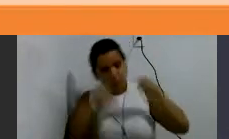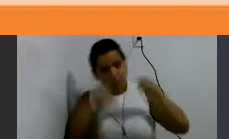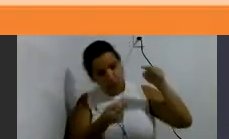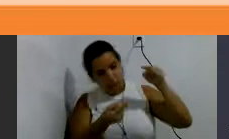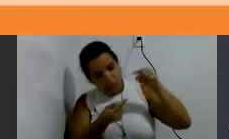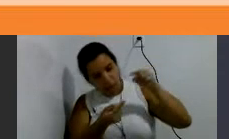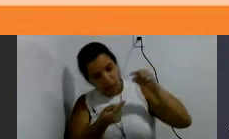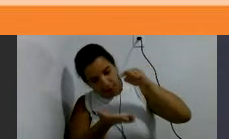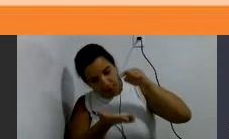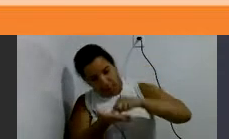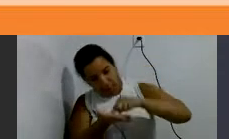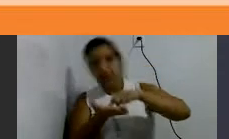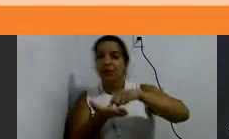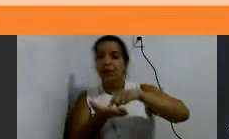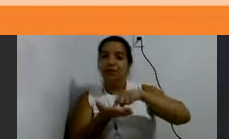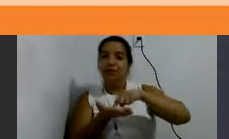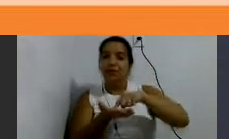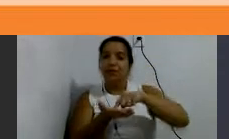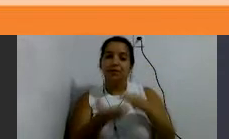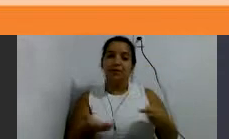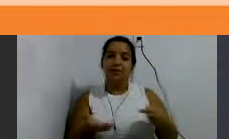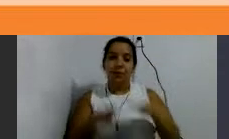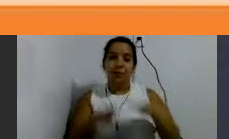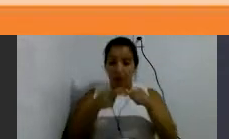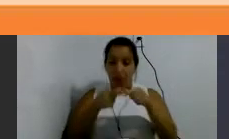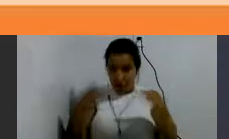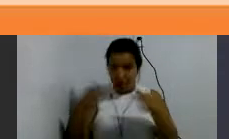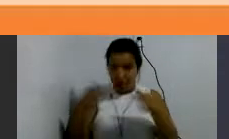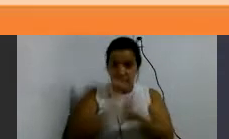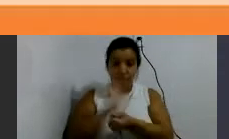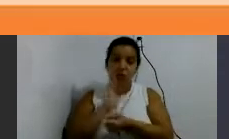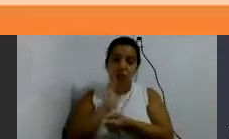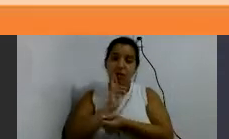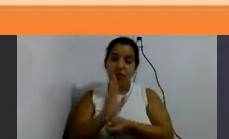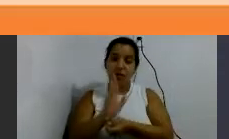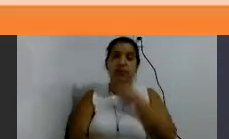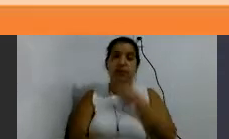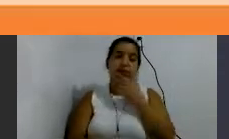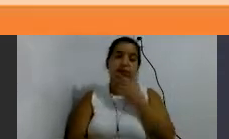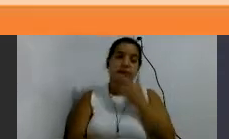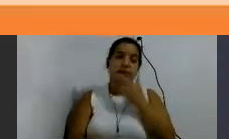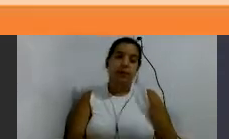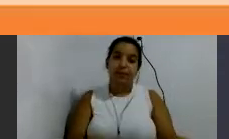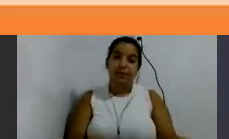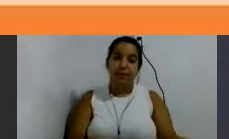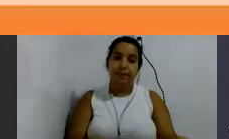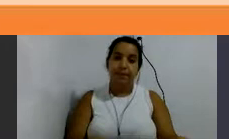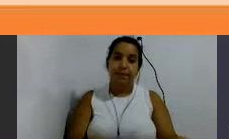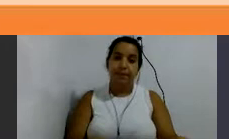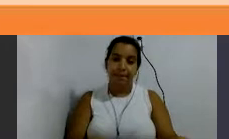vai aplicar na coluna e pronto. A gente tem um tampão que vai fazer o quê? Vai fazer